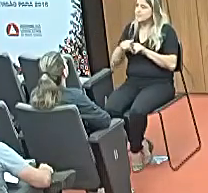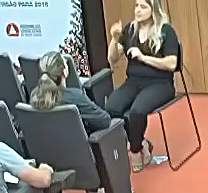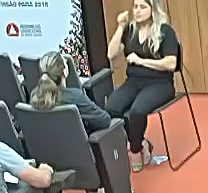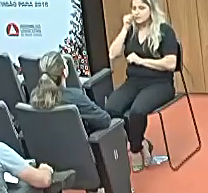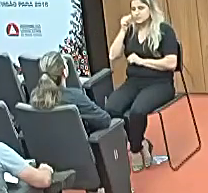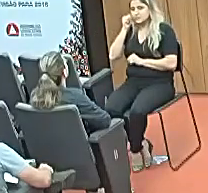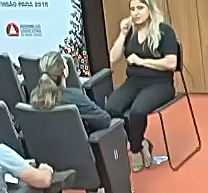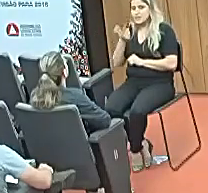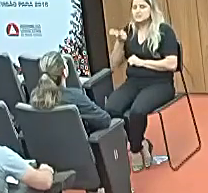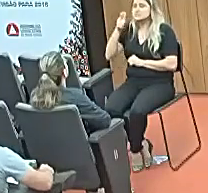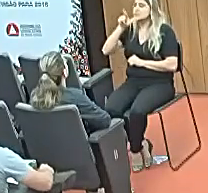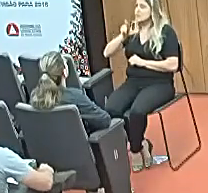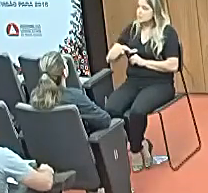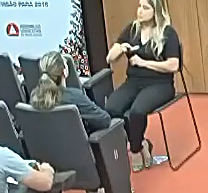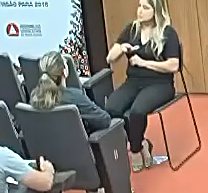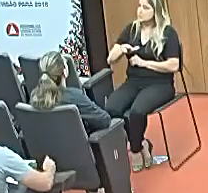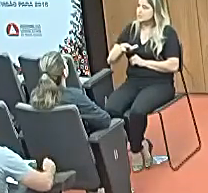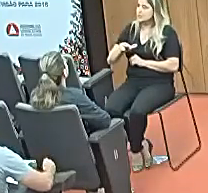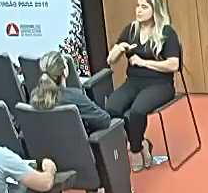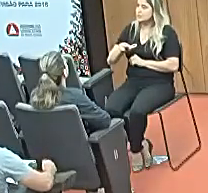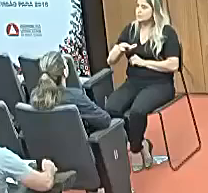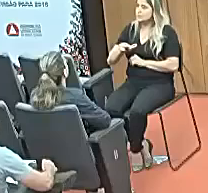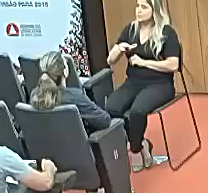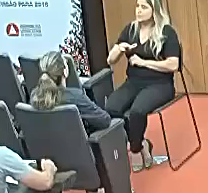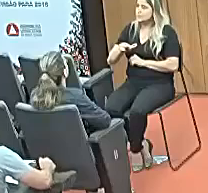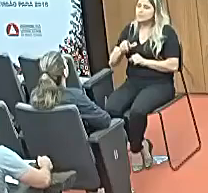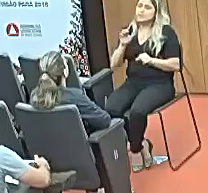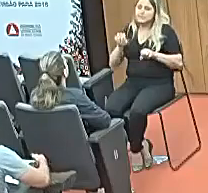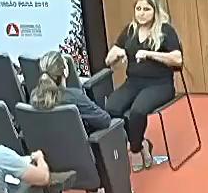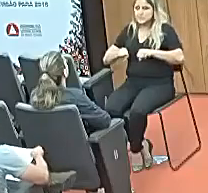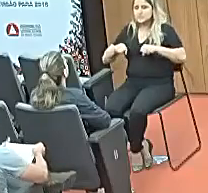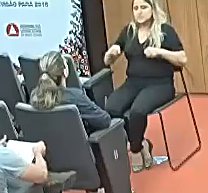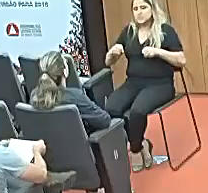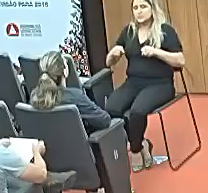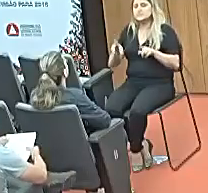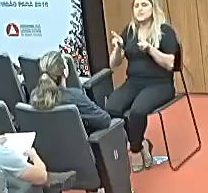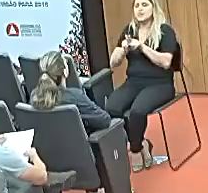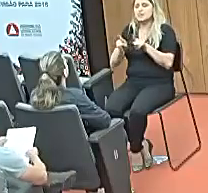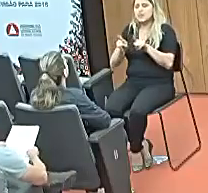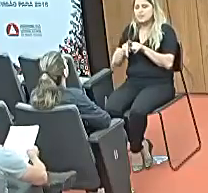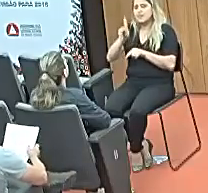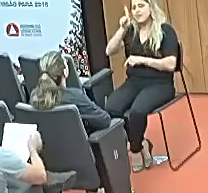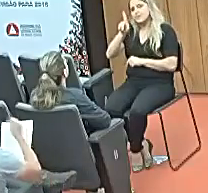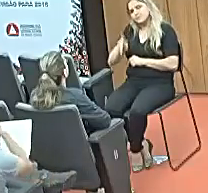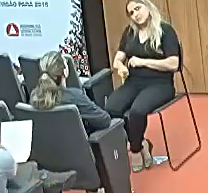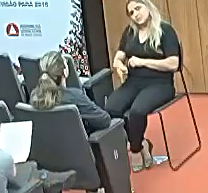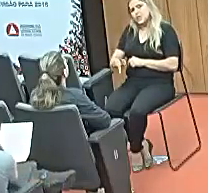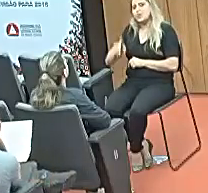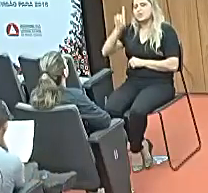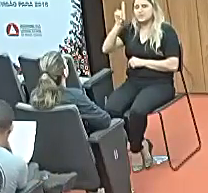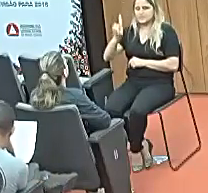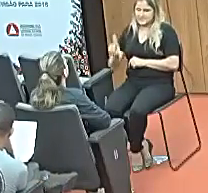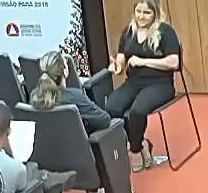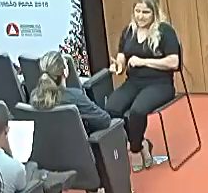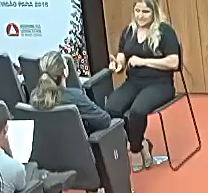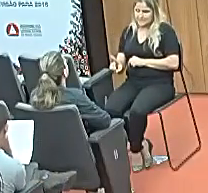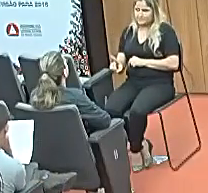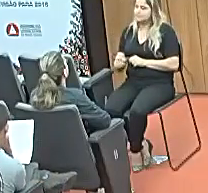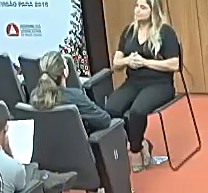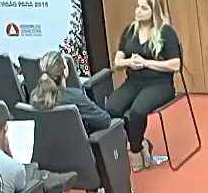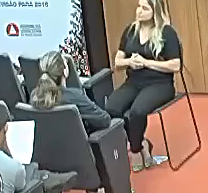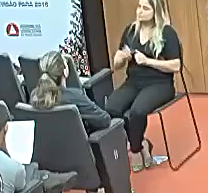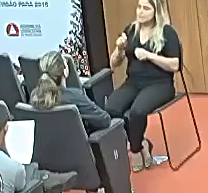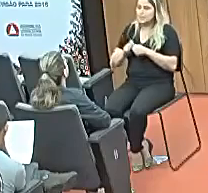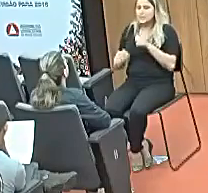estadual de políticas públicas para as mulheres no plano estadual da pessoa com deficiência a criação quando a criaã ã as